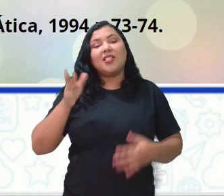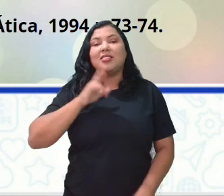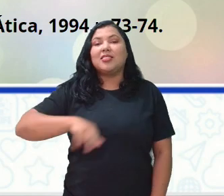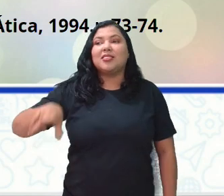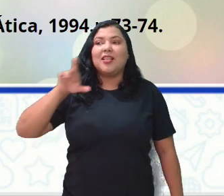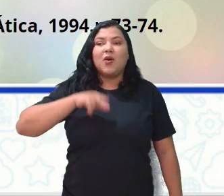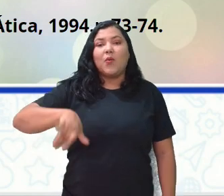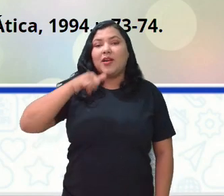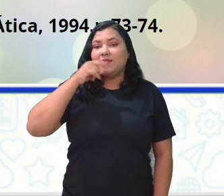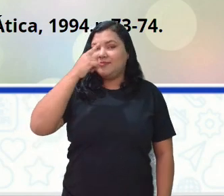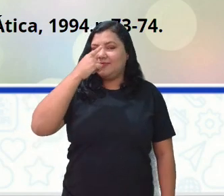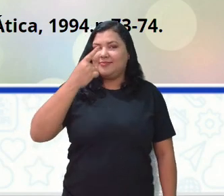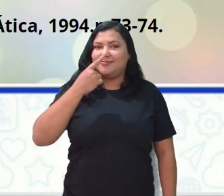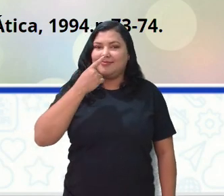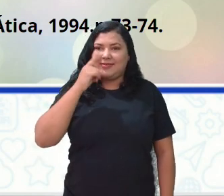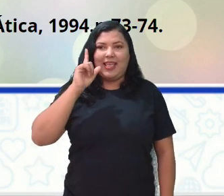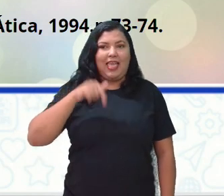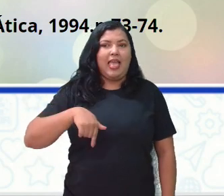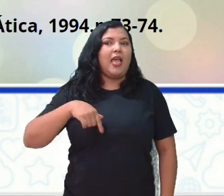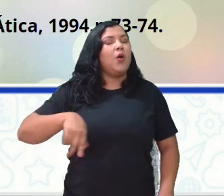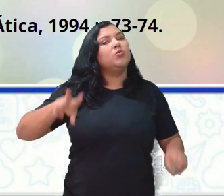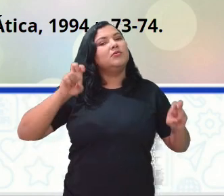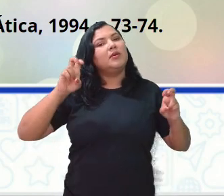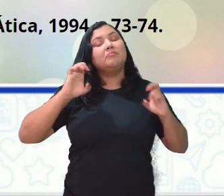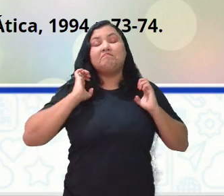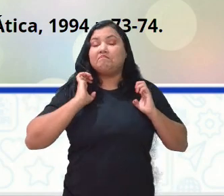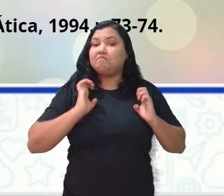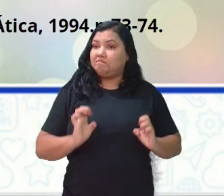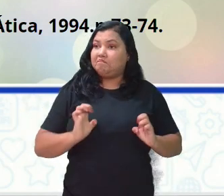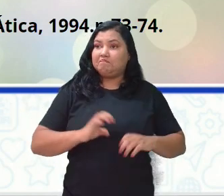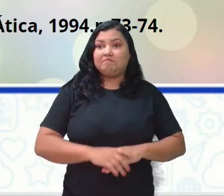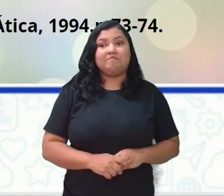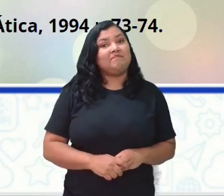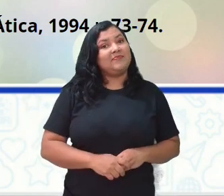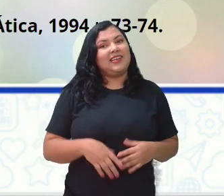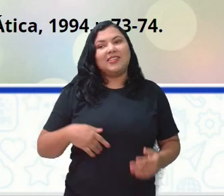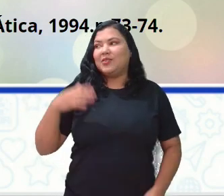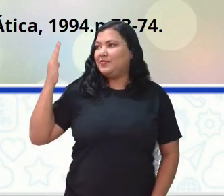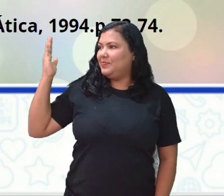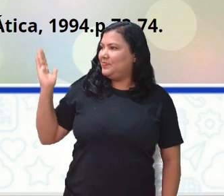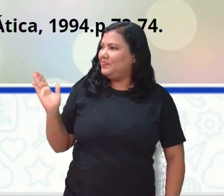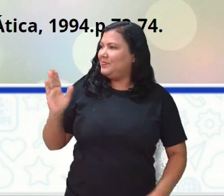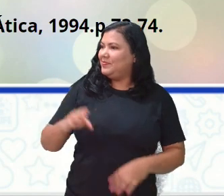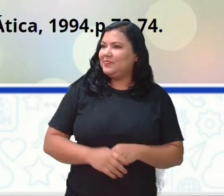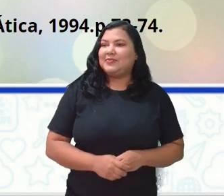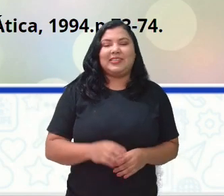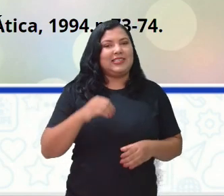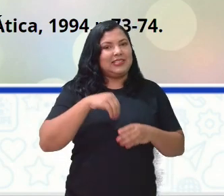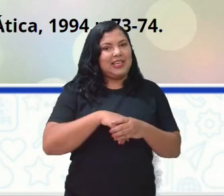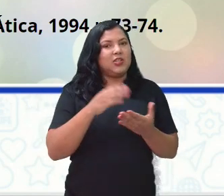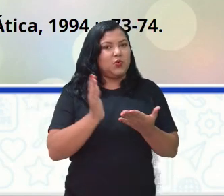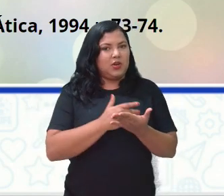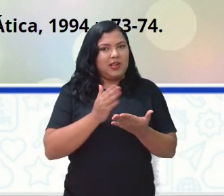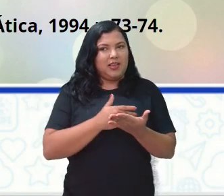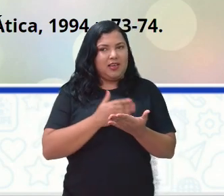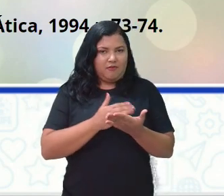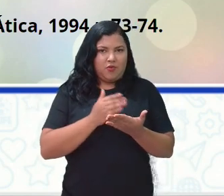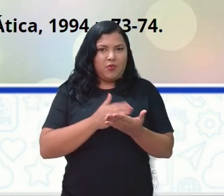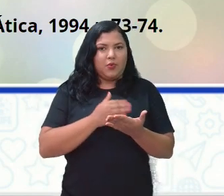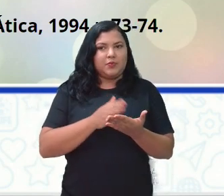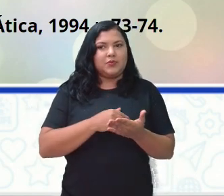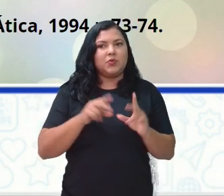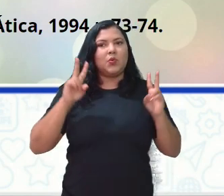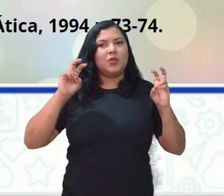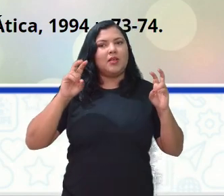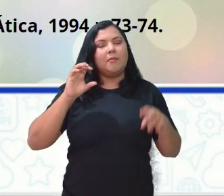questão de nariz, agora é uma questão de princípios. Então, essa crônica está no livro O Nariz e Outras Crônicas, e